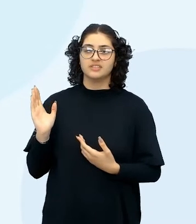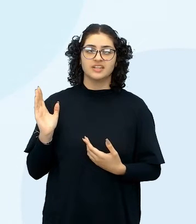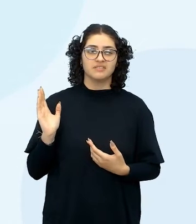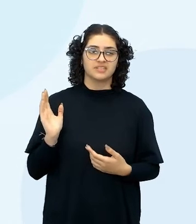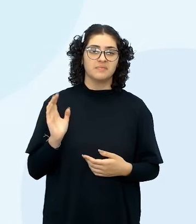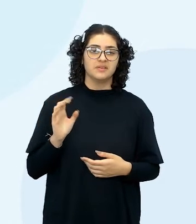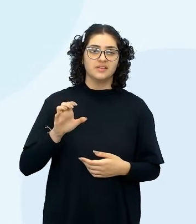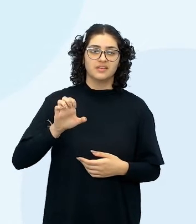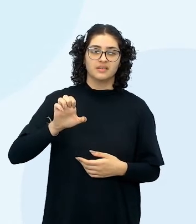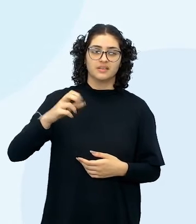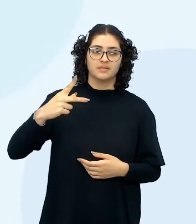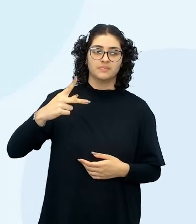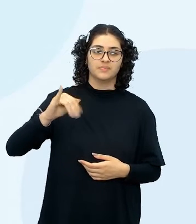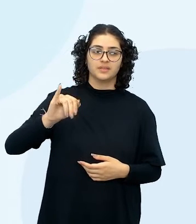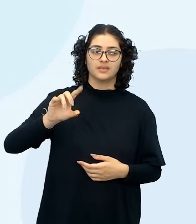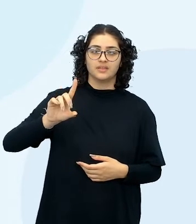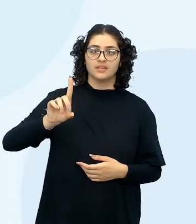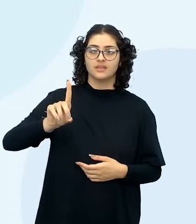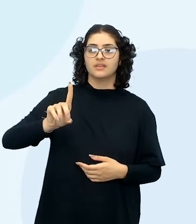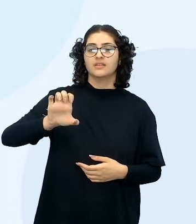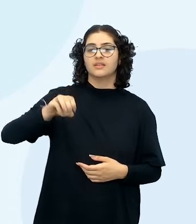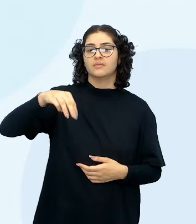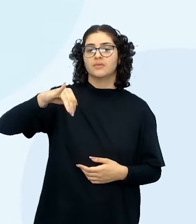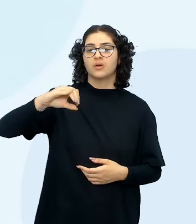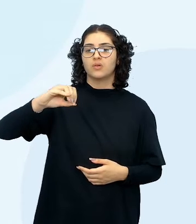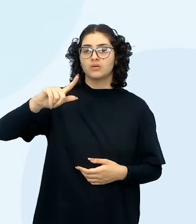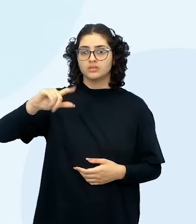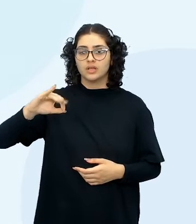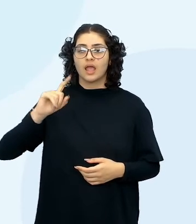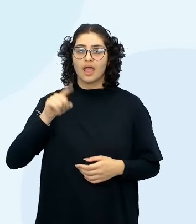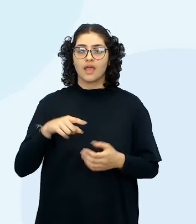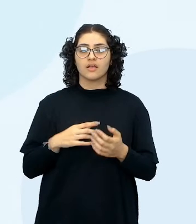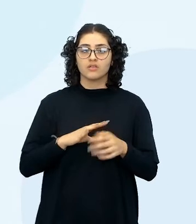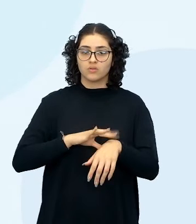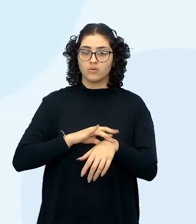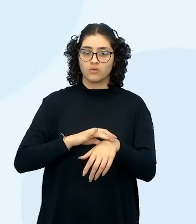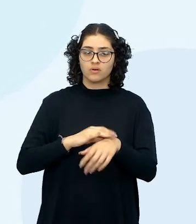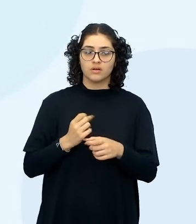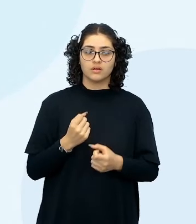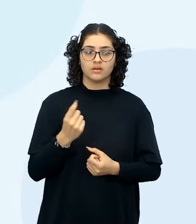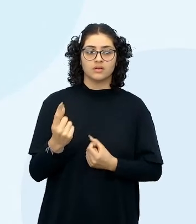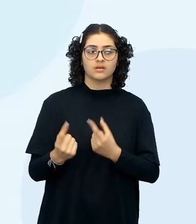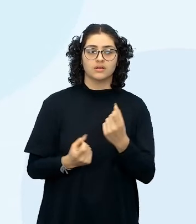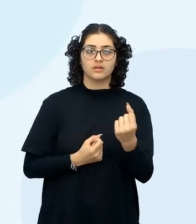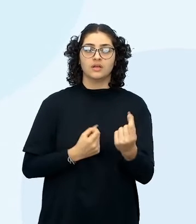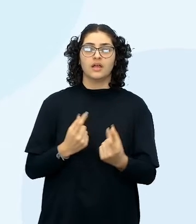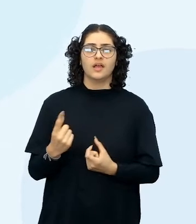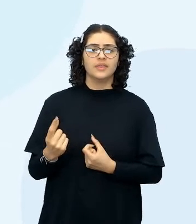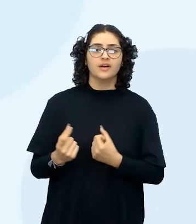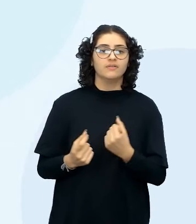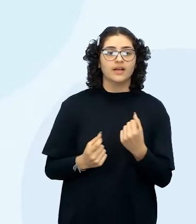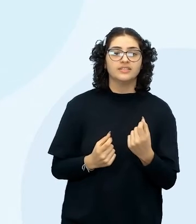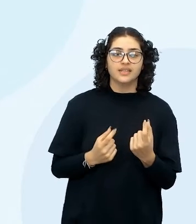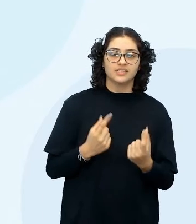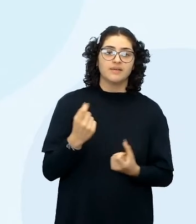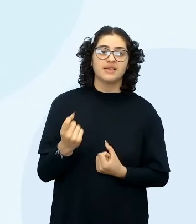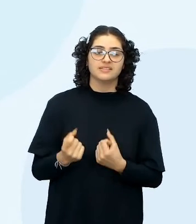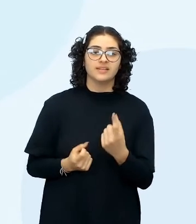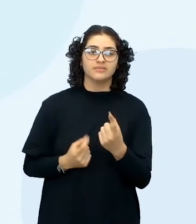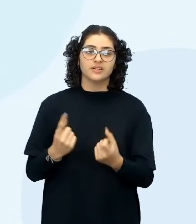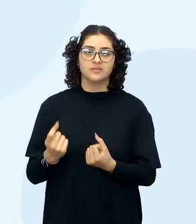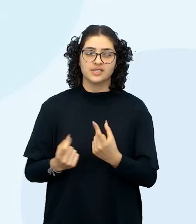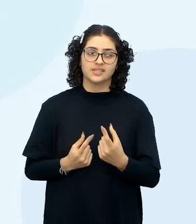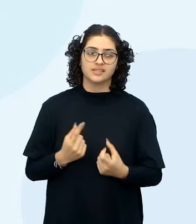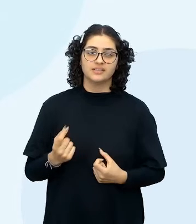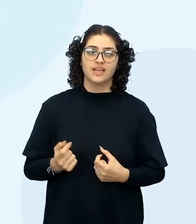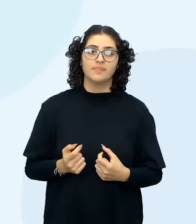epidemiologia. A hemofilia, então, é considerada uma doença rara por causa da sua prevalência. Olha só, cerca de 1 em